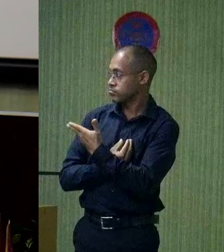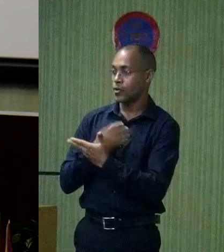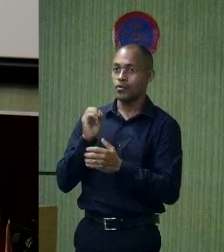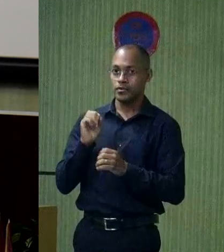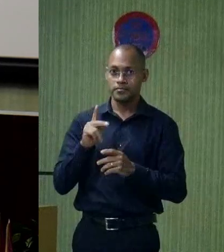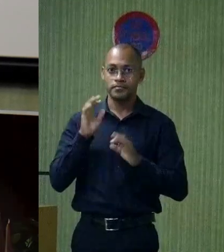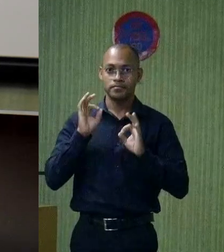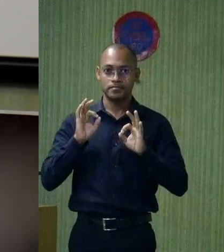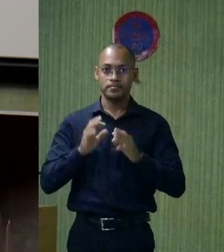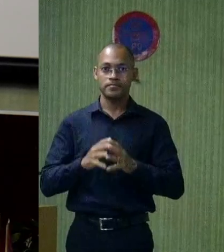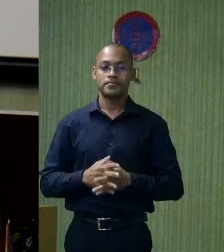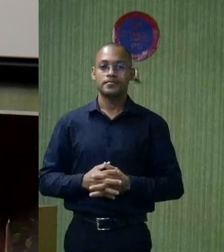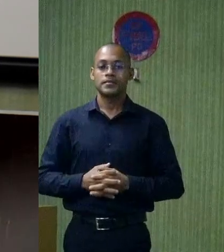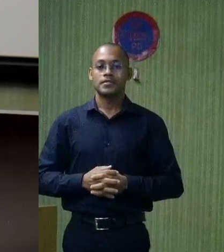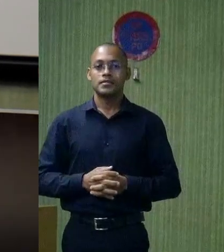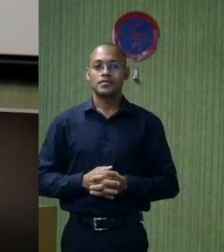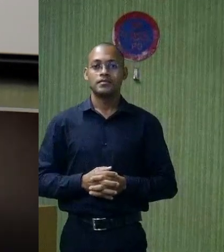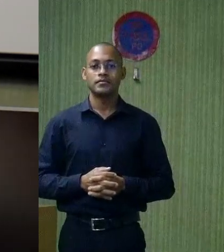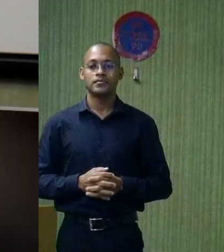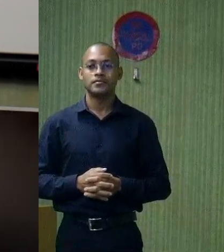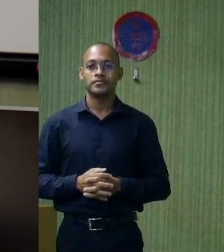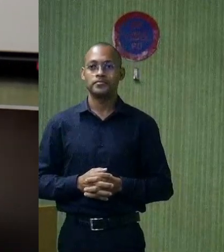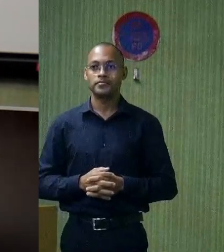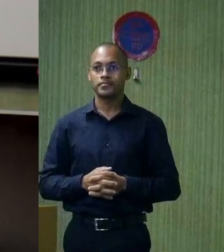pronto então vamos